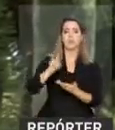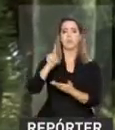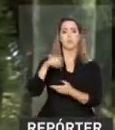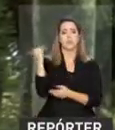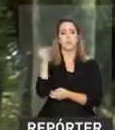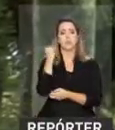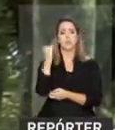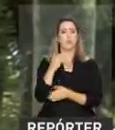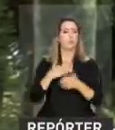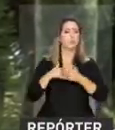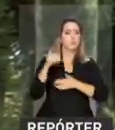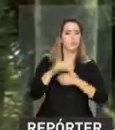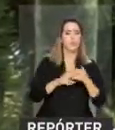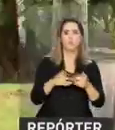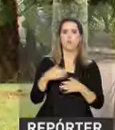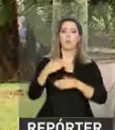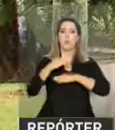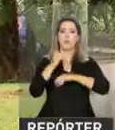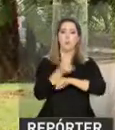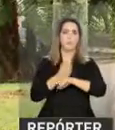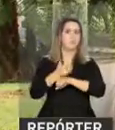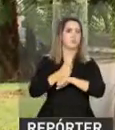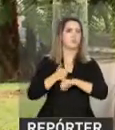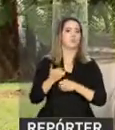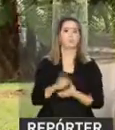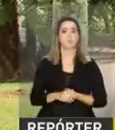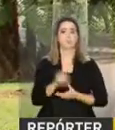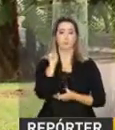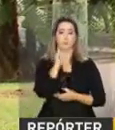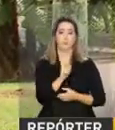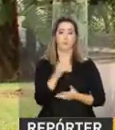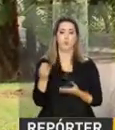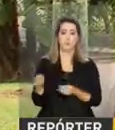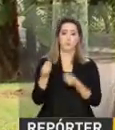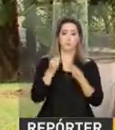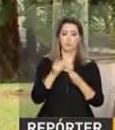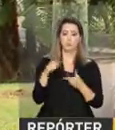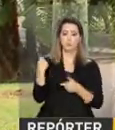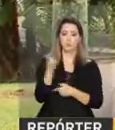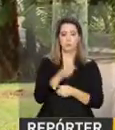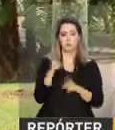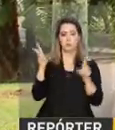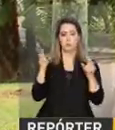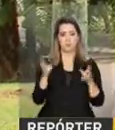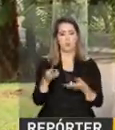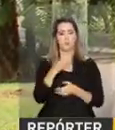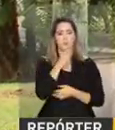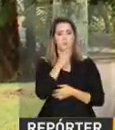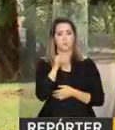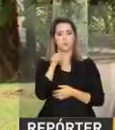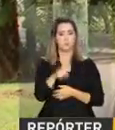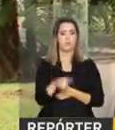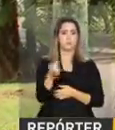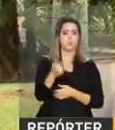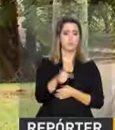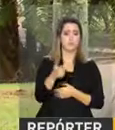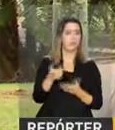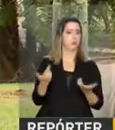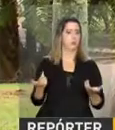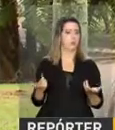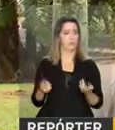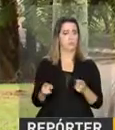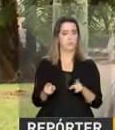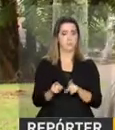na vida de qualquer profissional. Trouxe áreas e temas do conhecimento que não eram tratados aqui na Universidade de